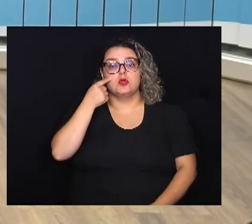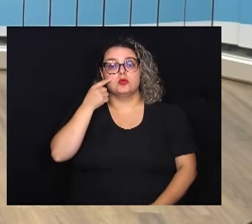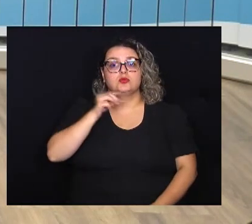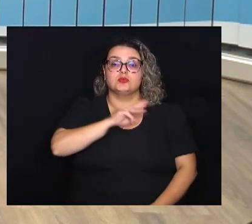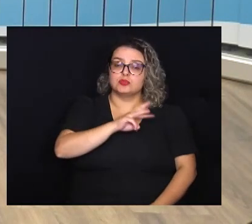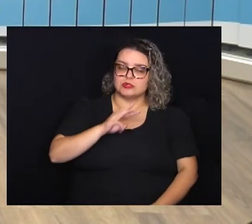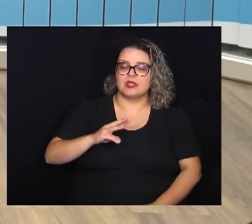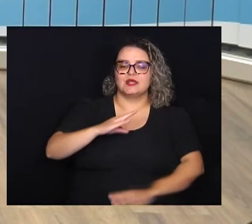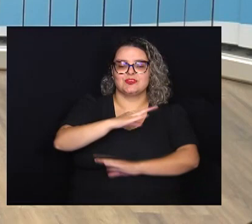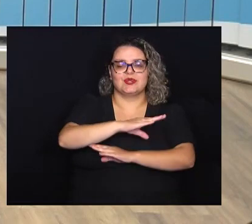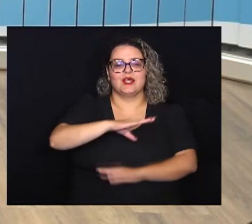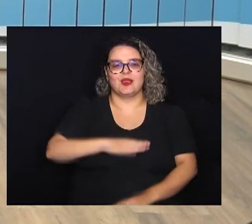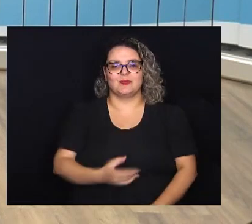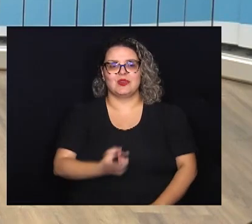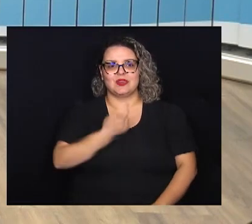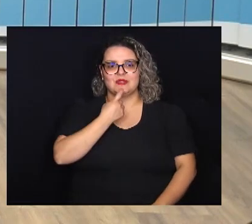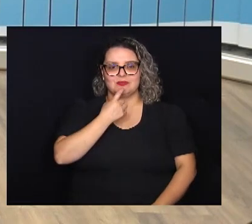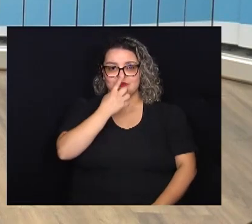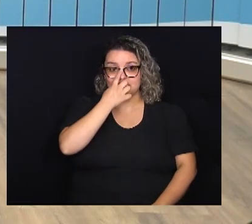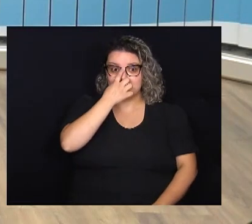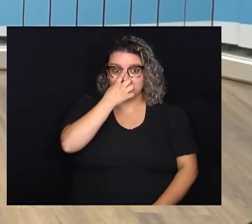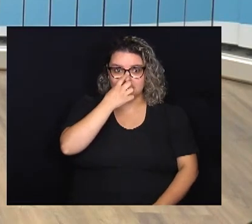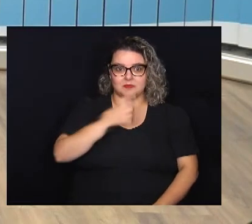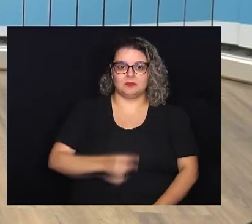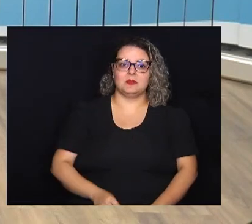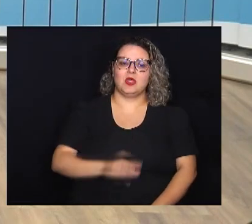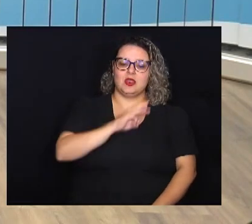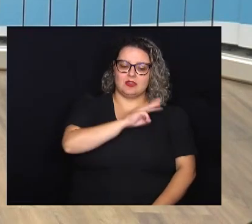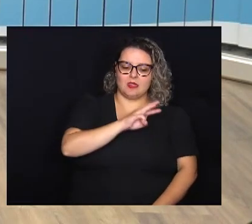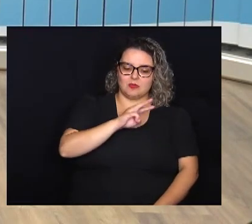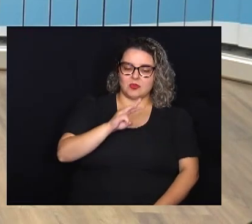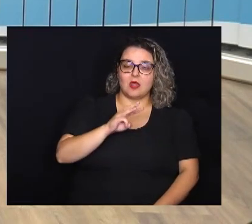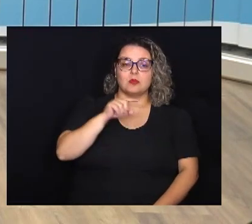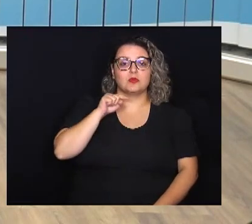site da Câmara Municipal de Campinas o endereço é